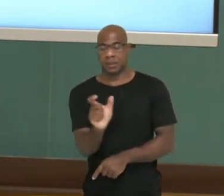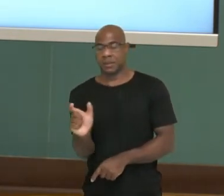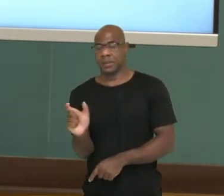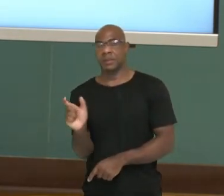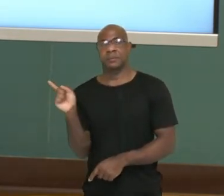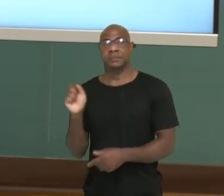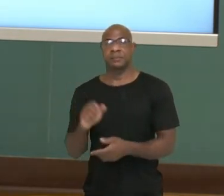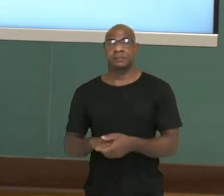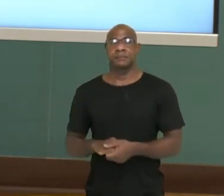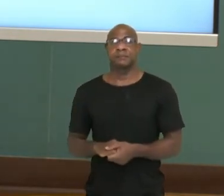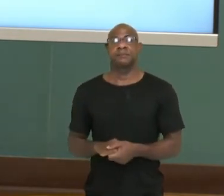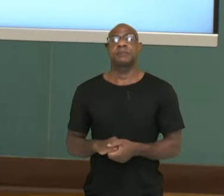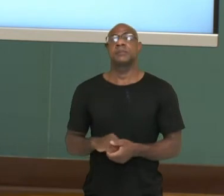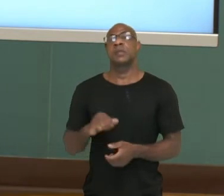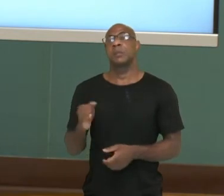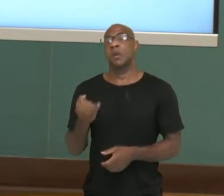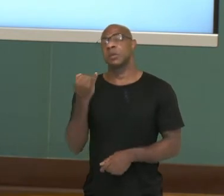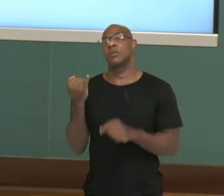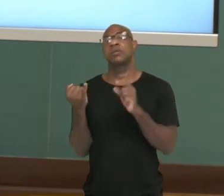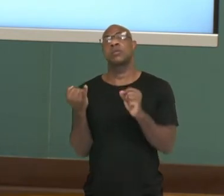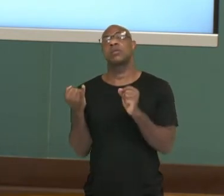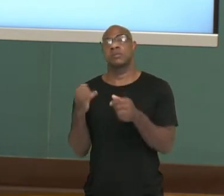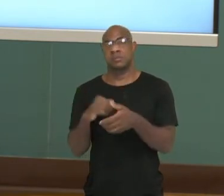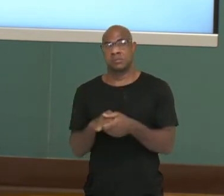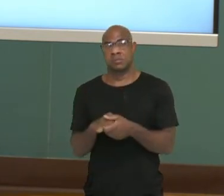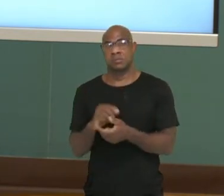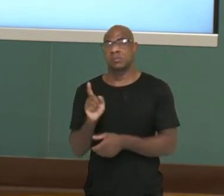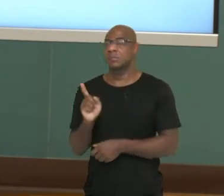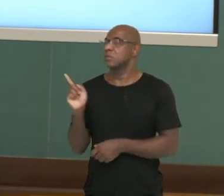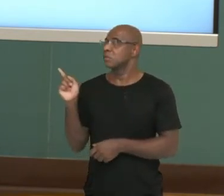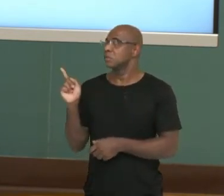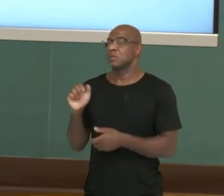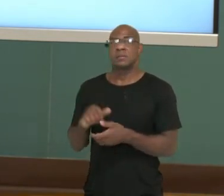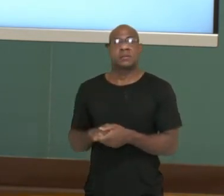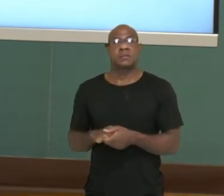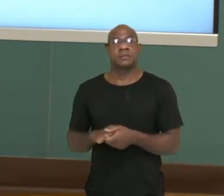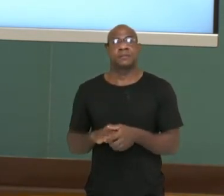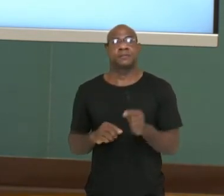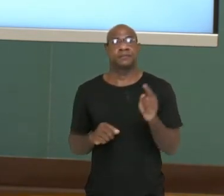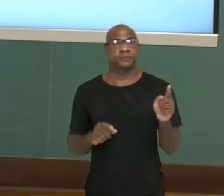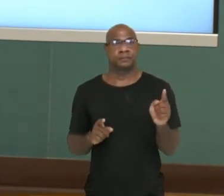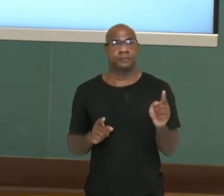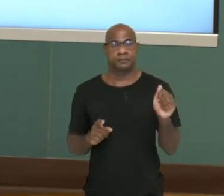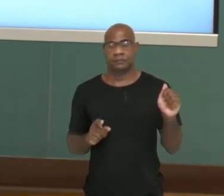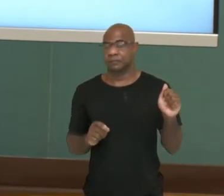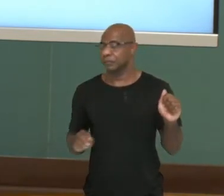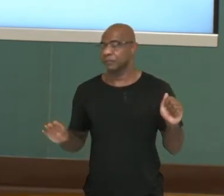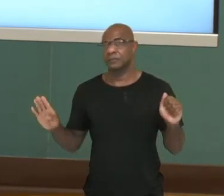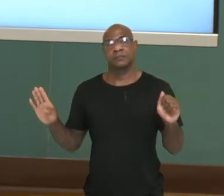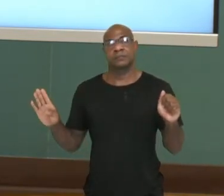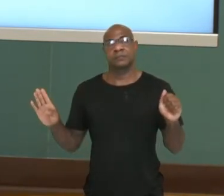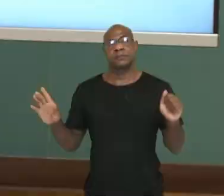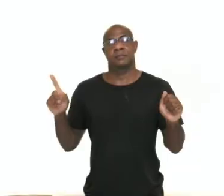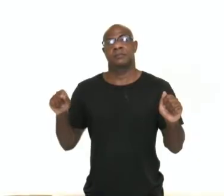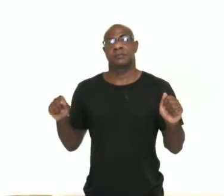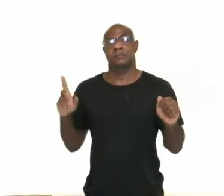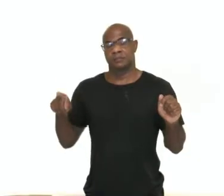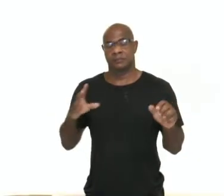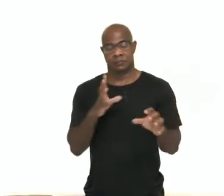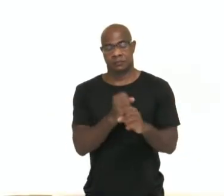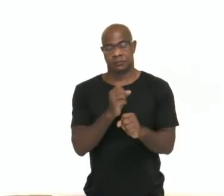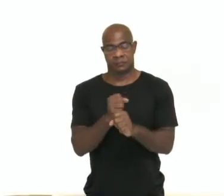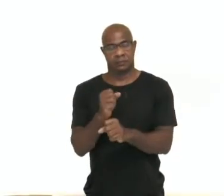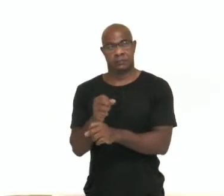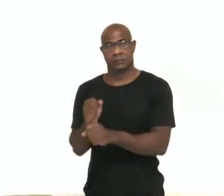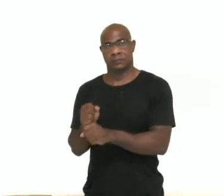mais importante é que a tensão na saída, nos pontos A e B da associação, é a soma das tensões